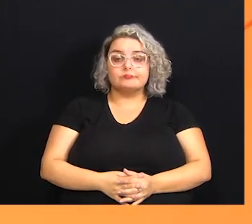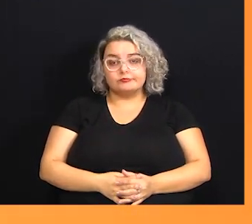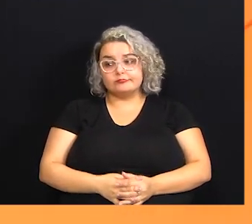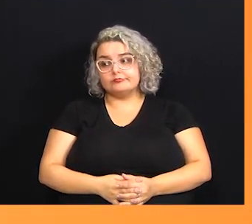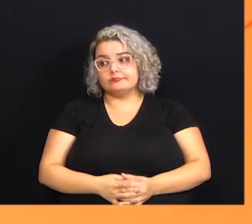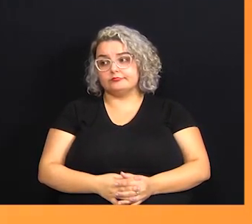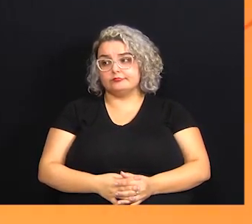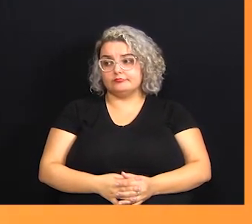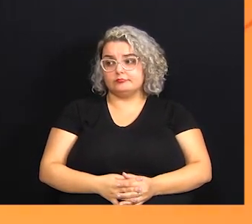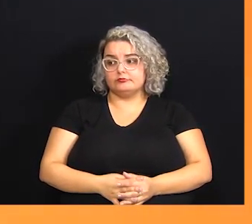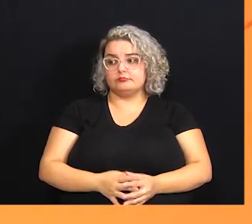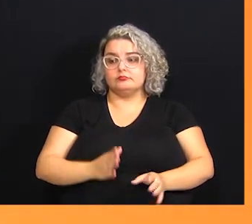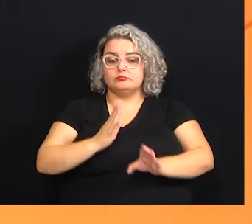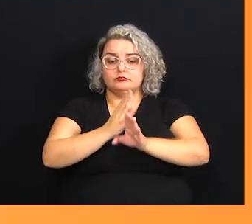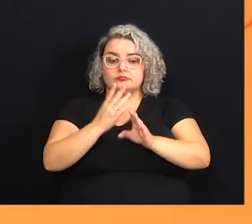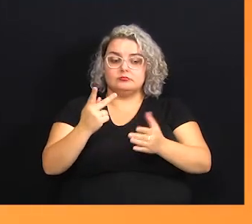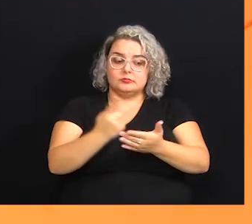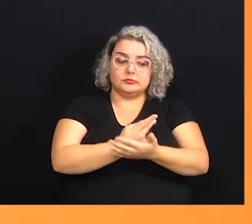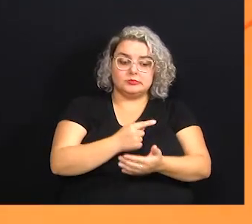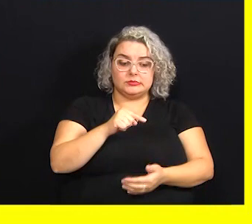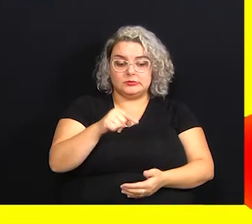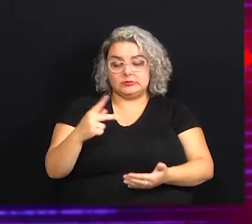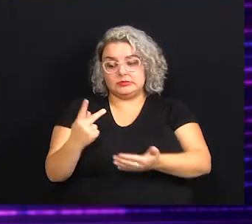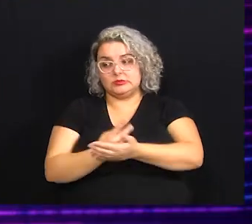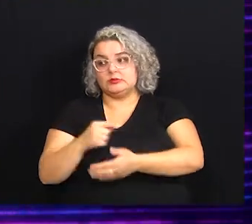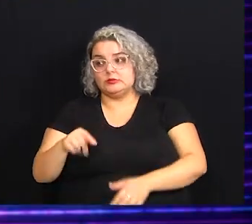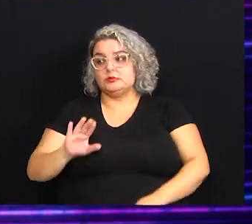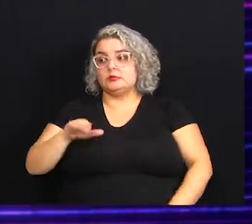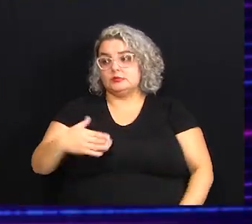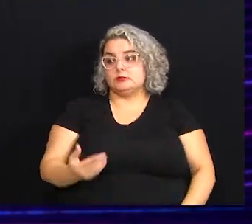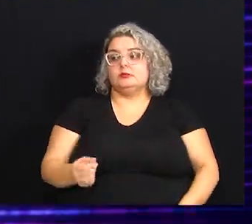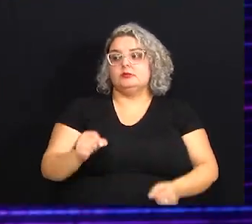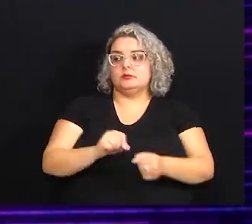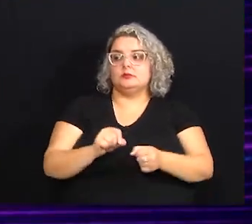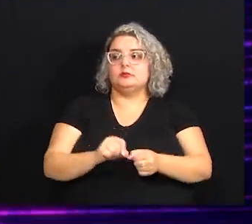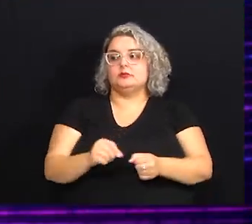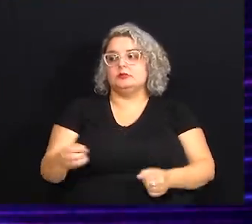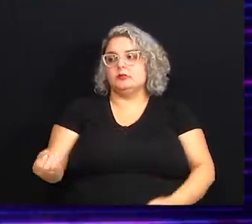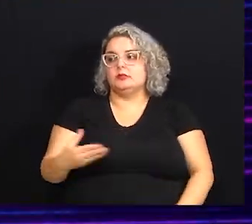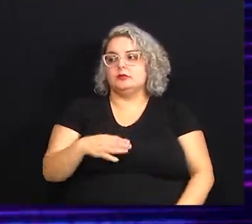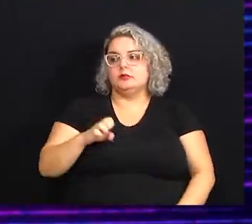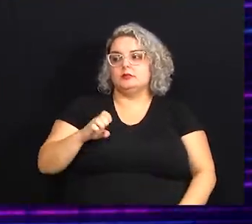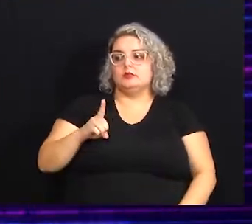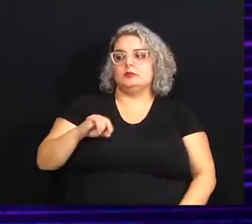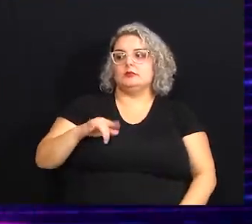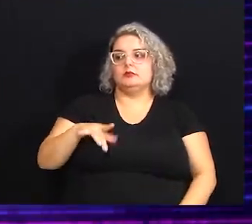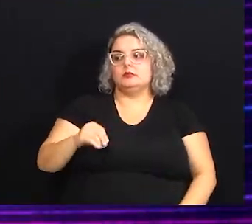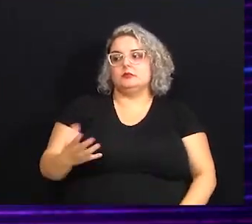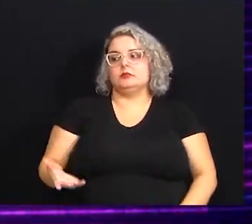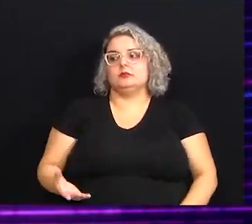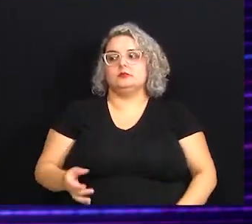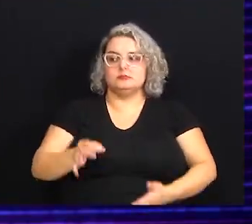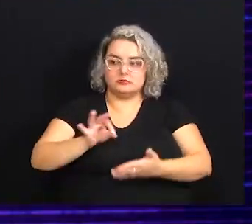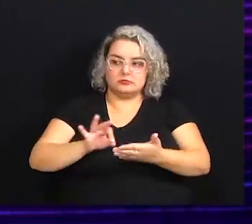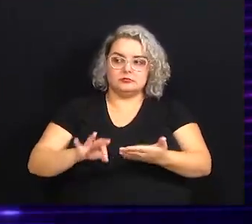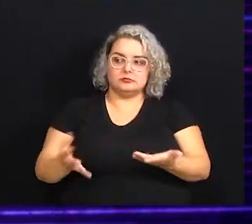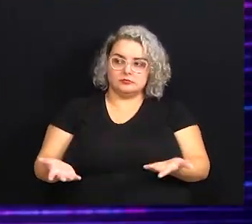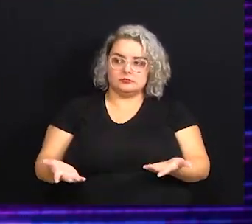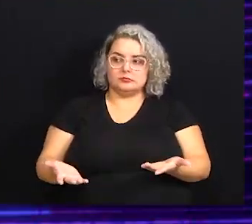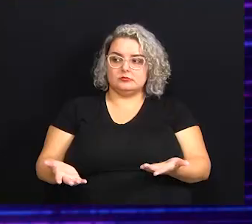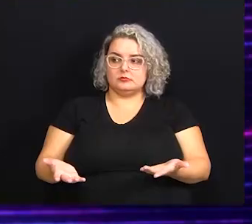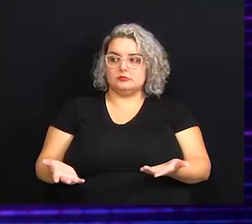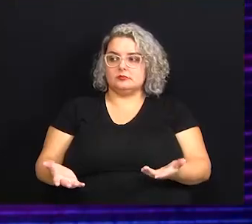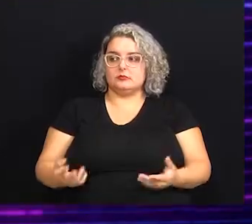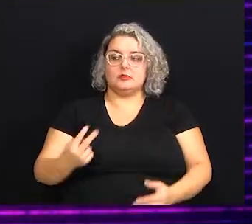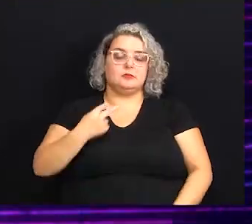Já às vezes encontrei um erro aqui ou ali, não. E aí eu falo, não, quando eu fizer a nova edição eu corrijo, sabe? Você fala, não,